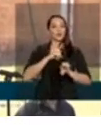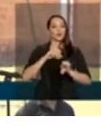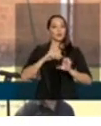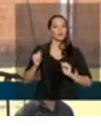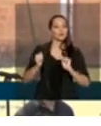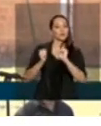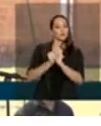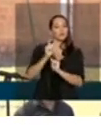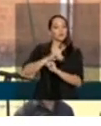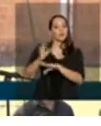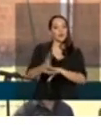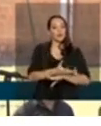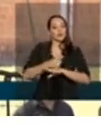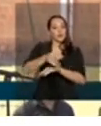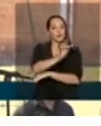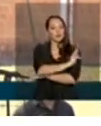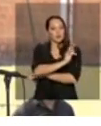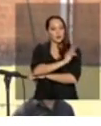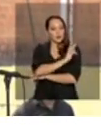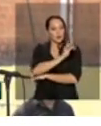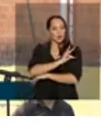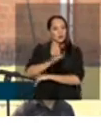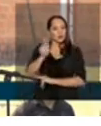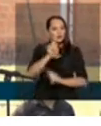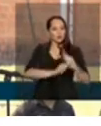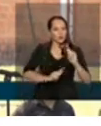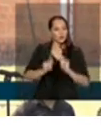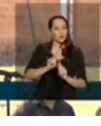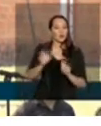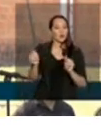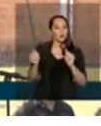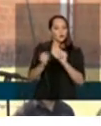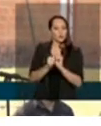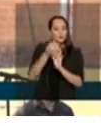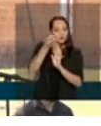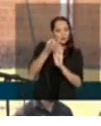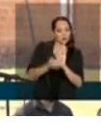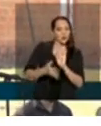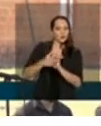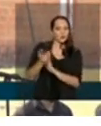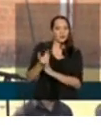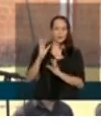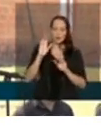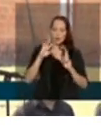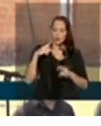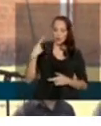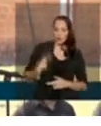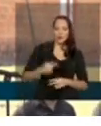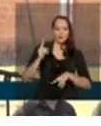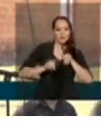da qualidade técnica e gerencial com o gabarito dos seus recursos humanos e